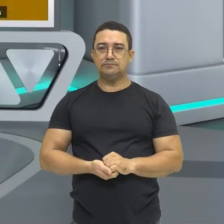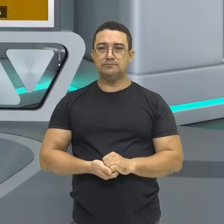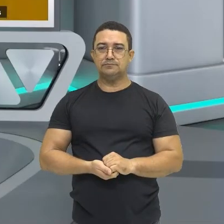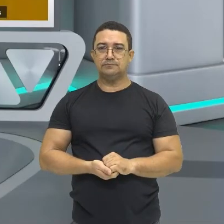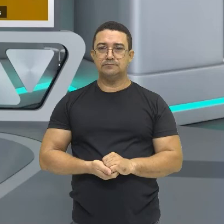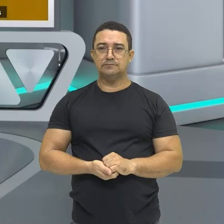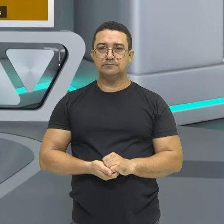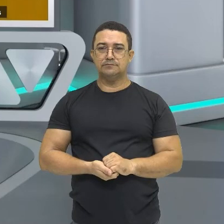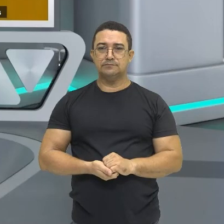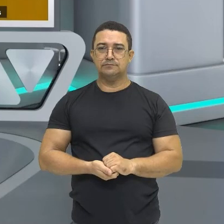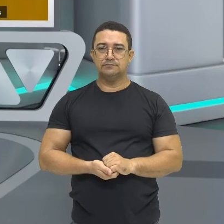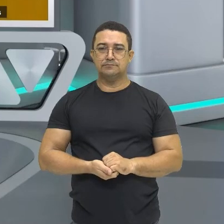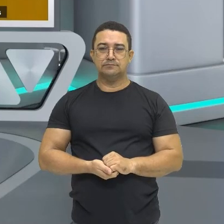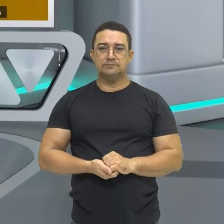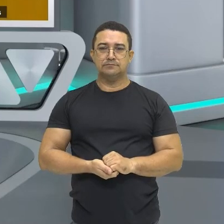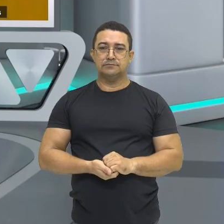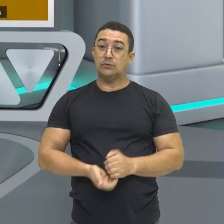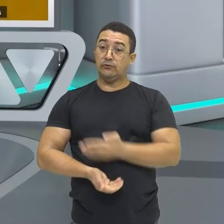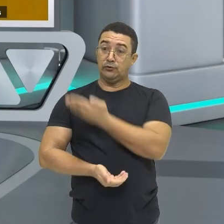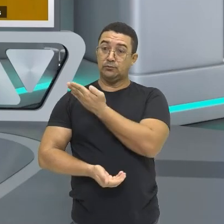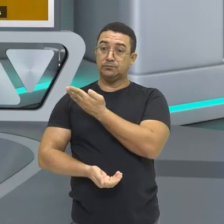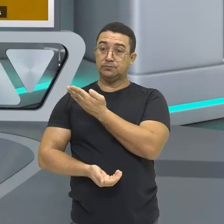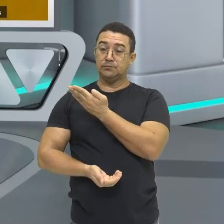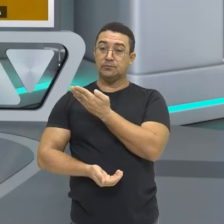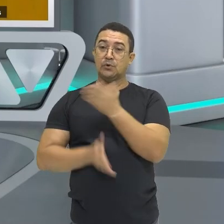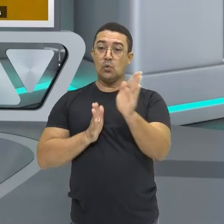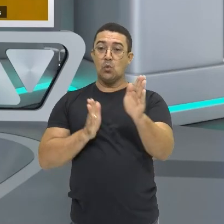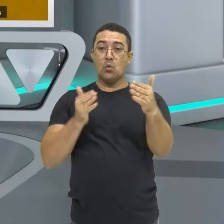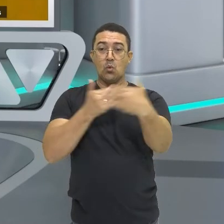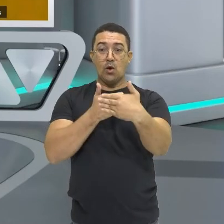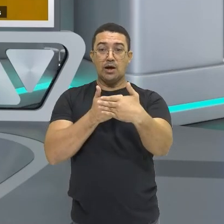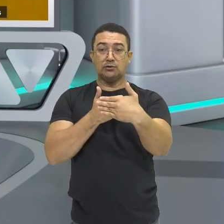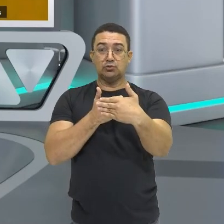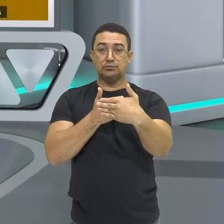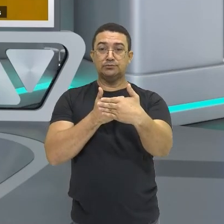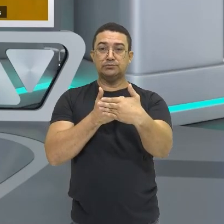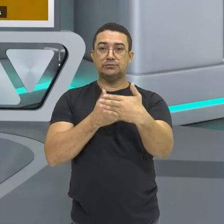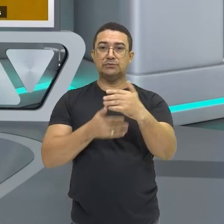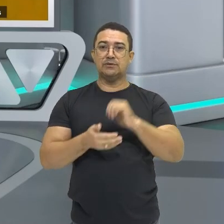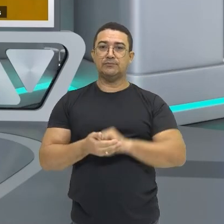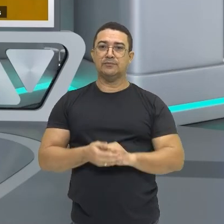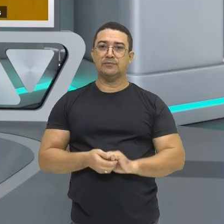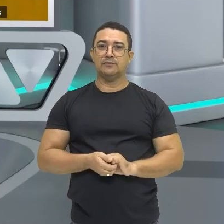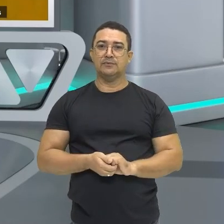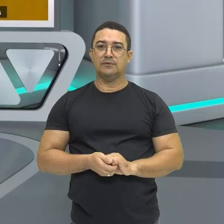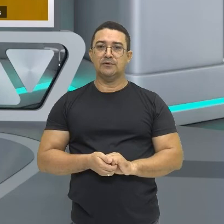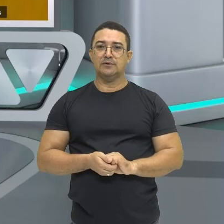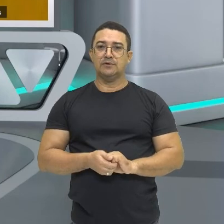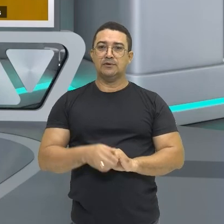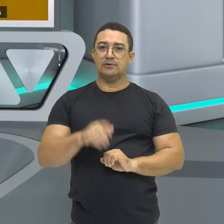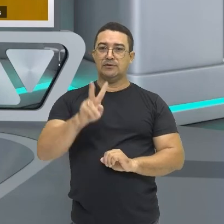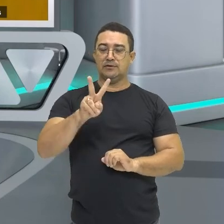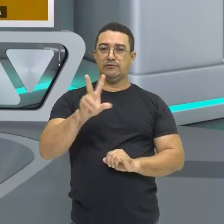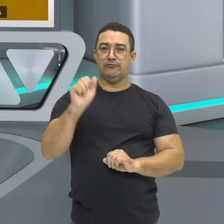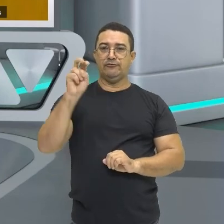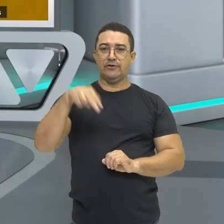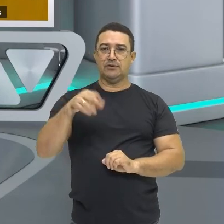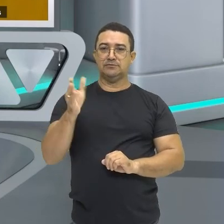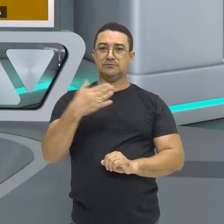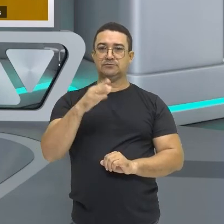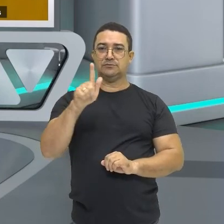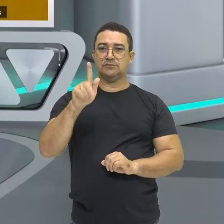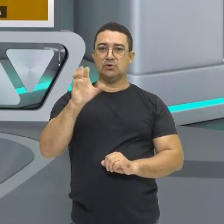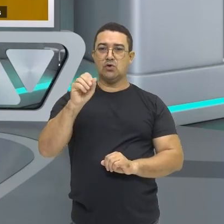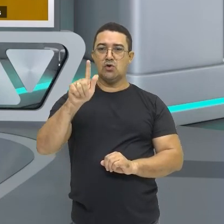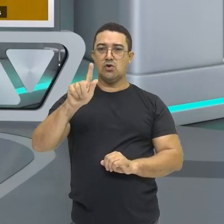Olha, aqui, né, o quarto, né, de Van Gogh, que eu já apresentei para vocês no primeiro momento.